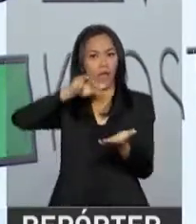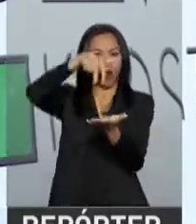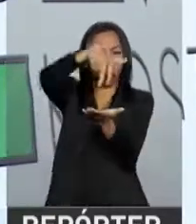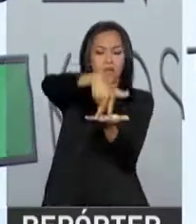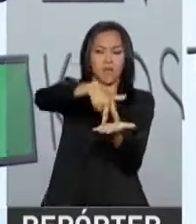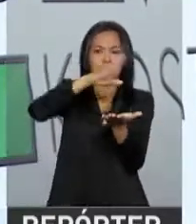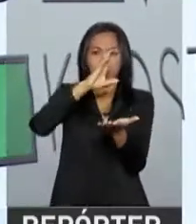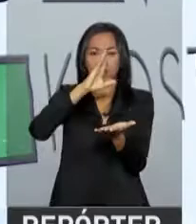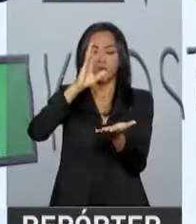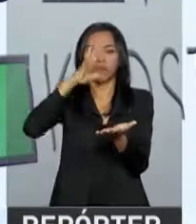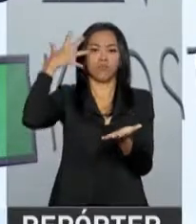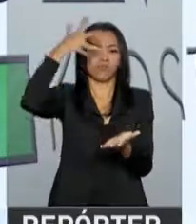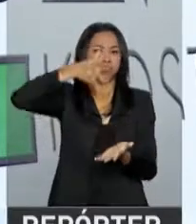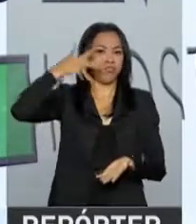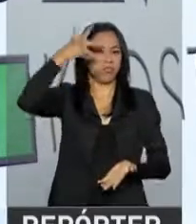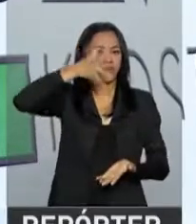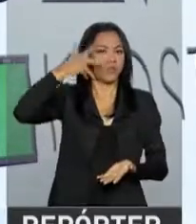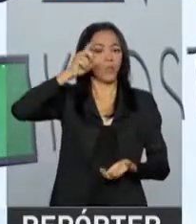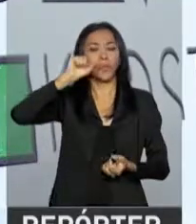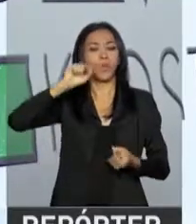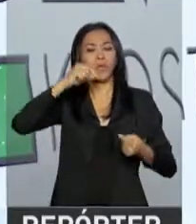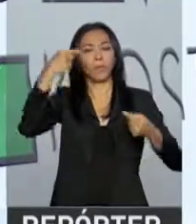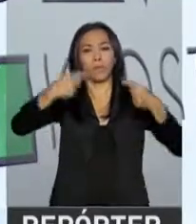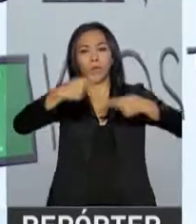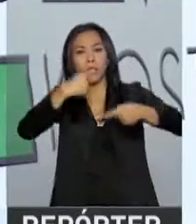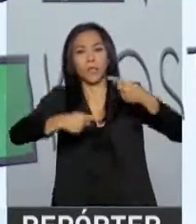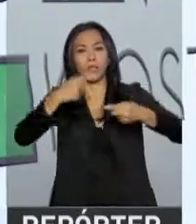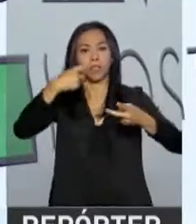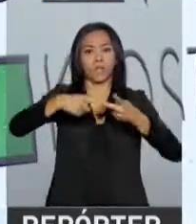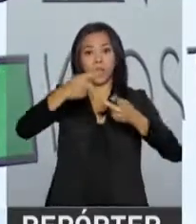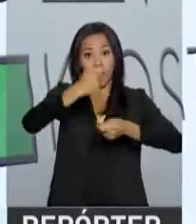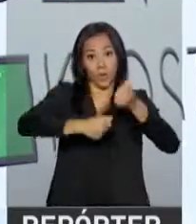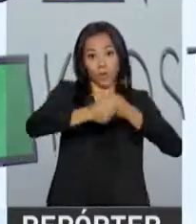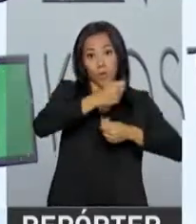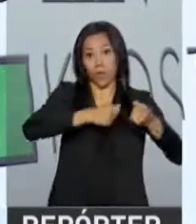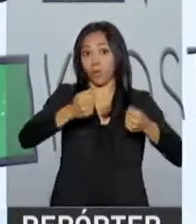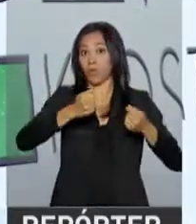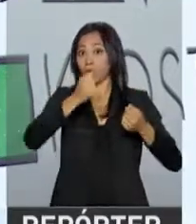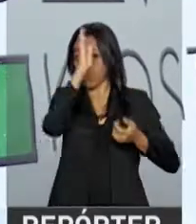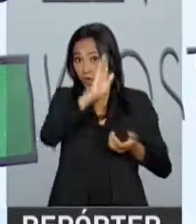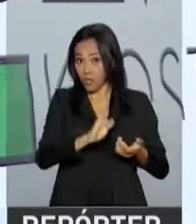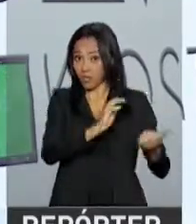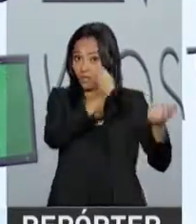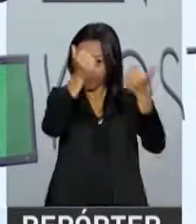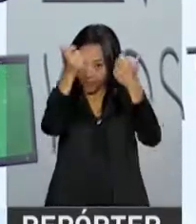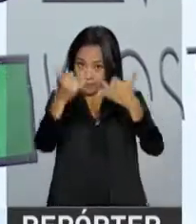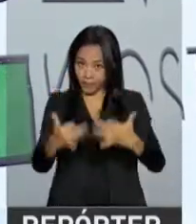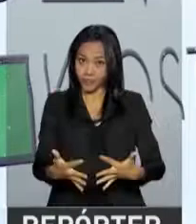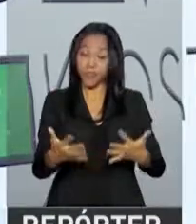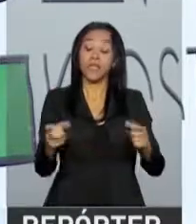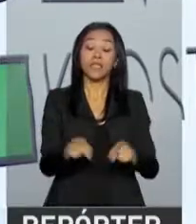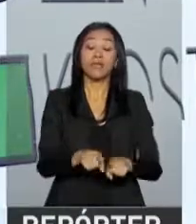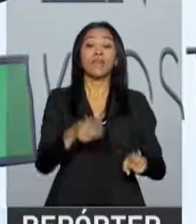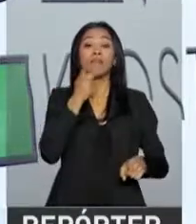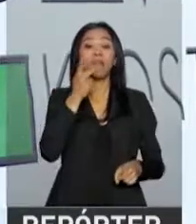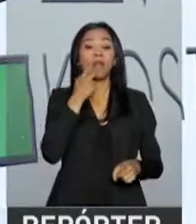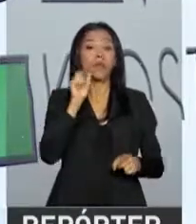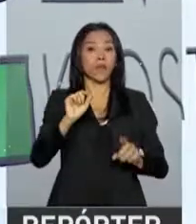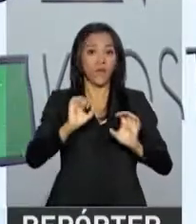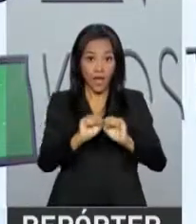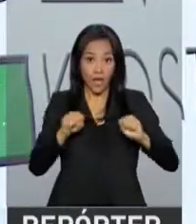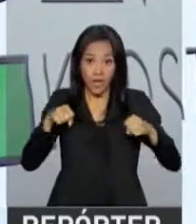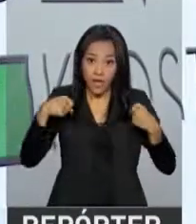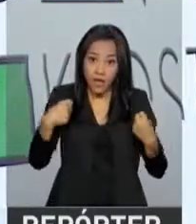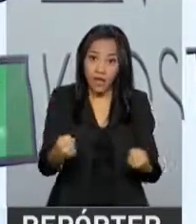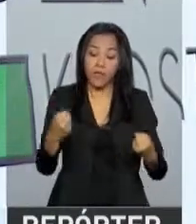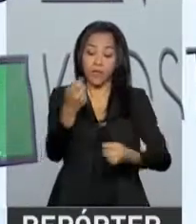principal do evento sobre o cenário político e econômico no brasil no fórum vai destacar a recuperação da economia